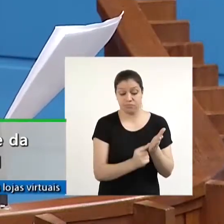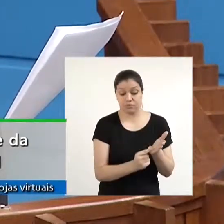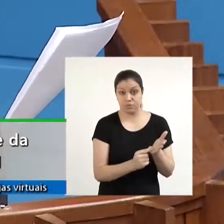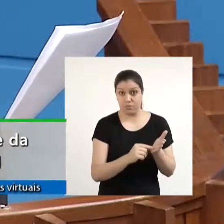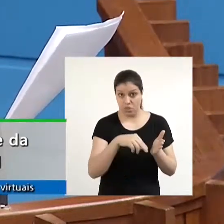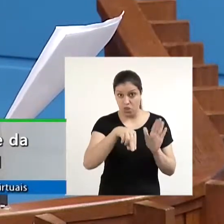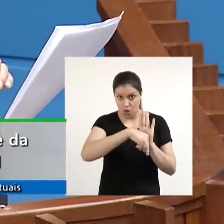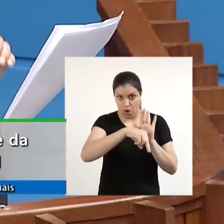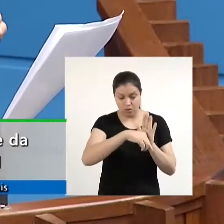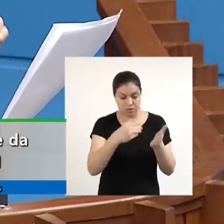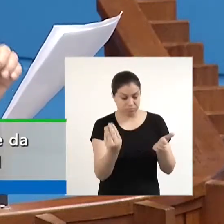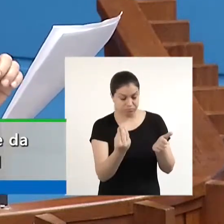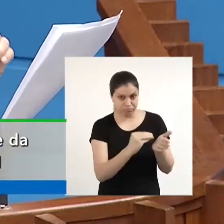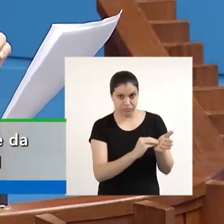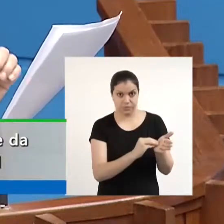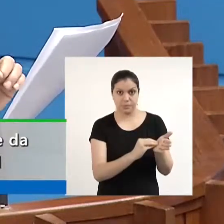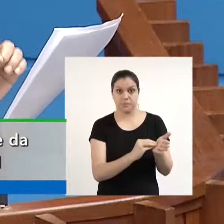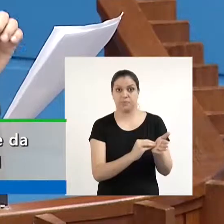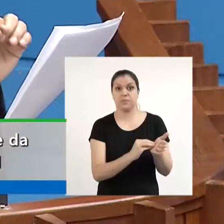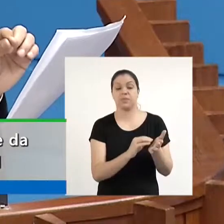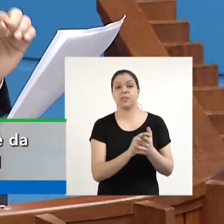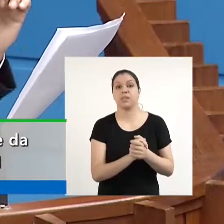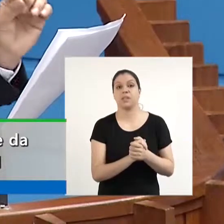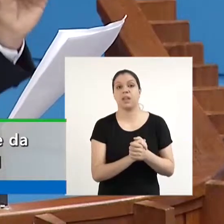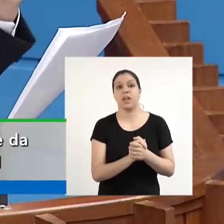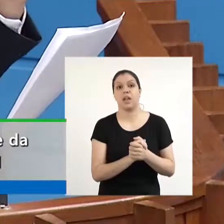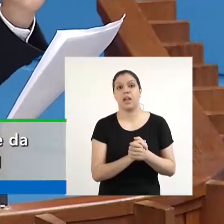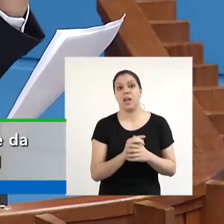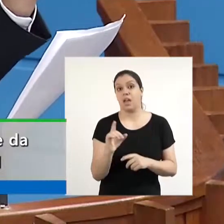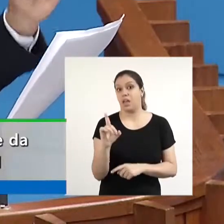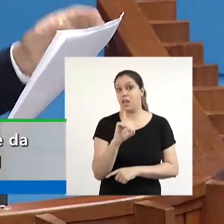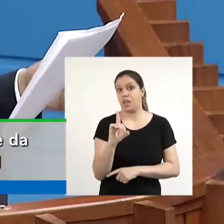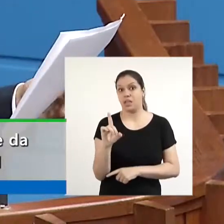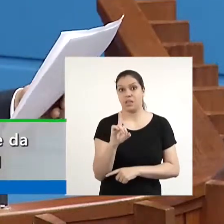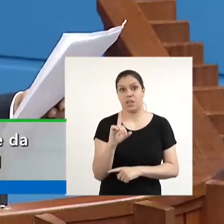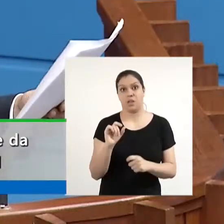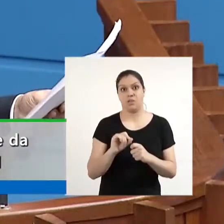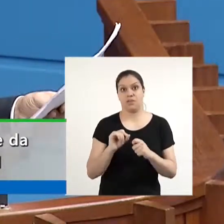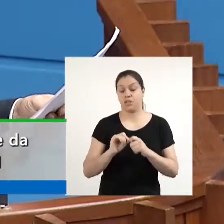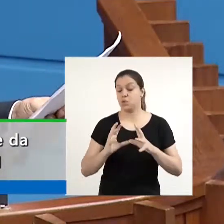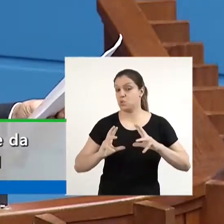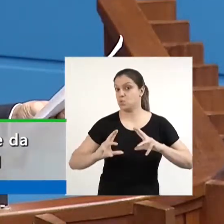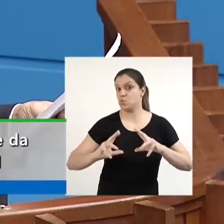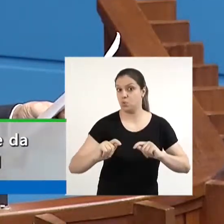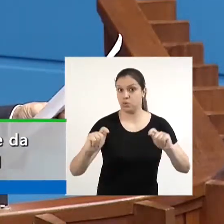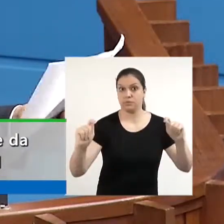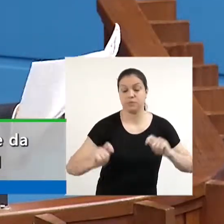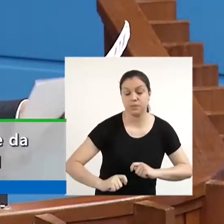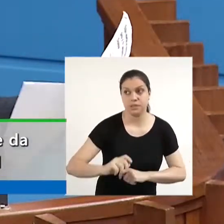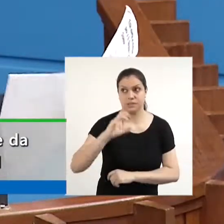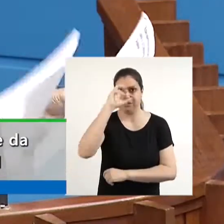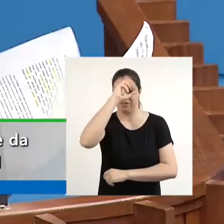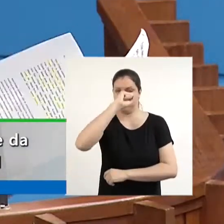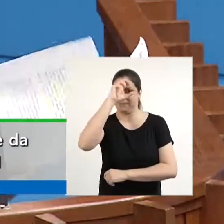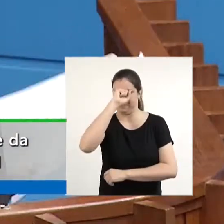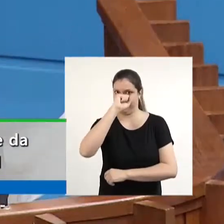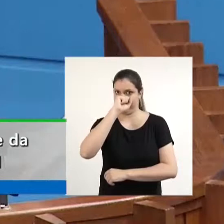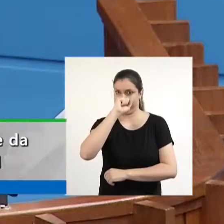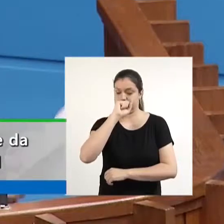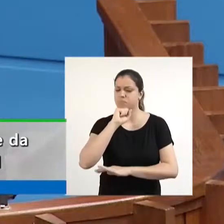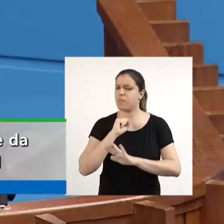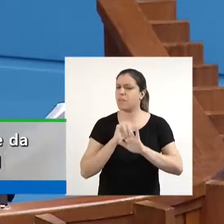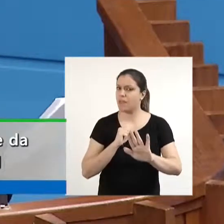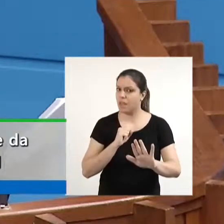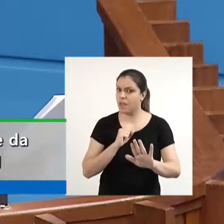Cher: não se valeu de todo o seu potencial para aprender. Nós temos